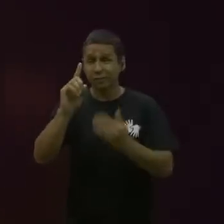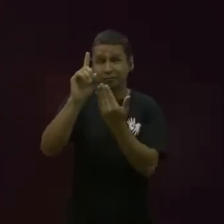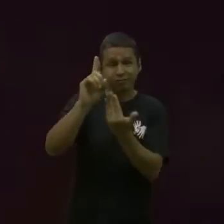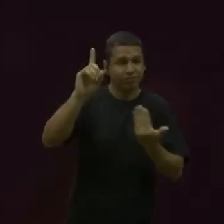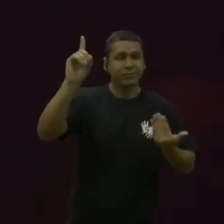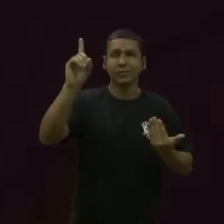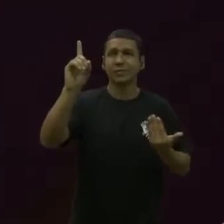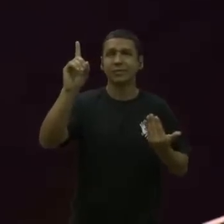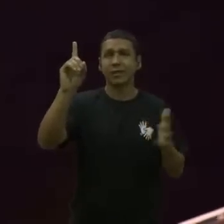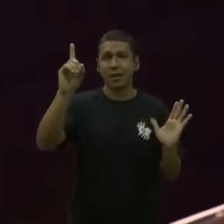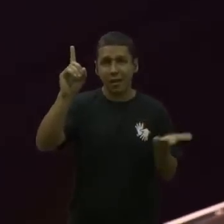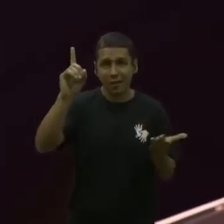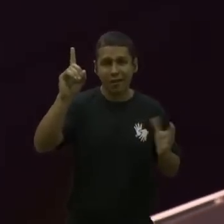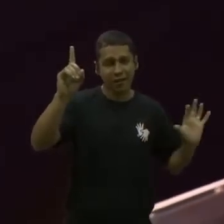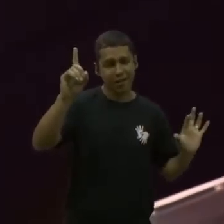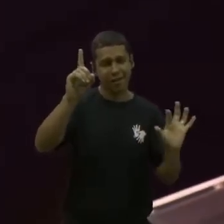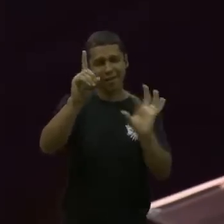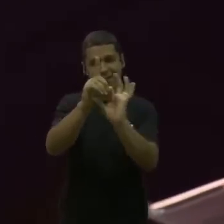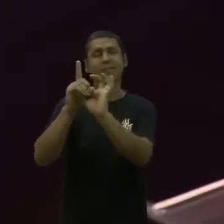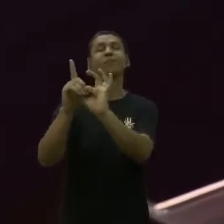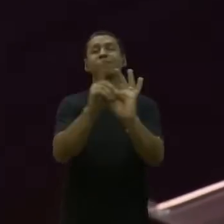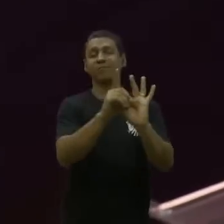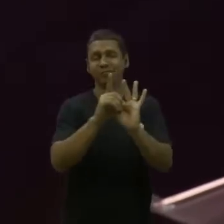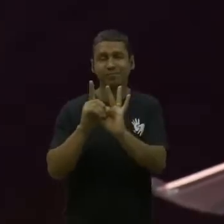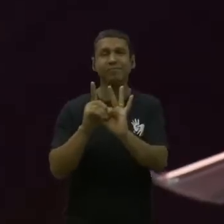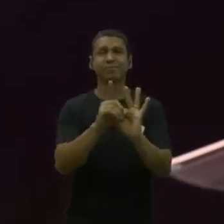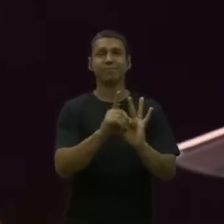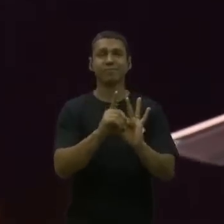Tem lugar na mesa.